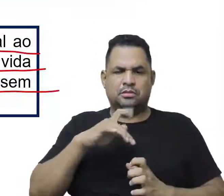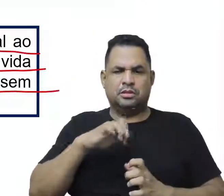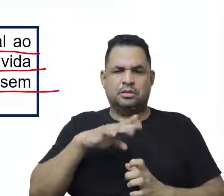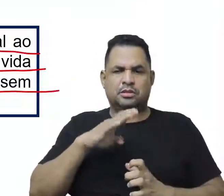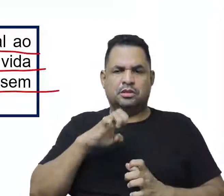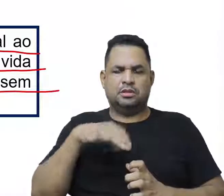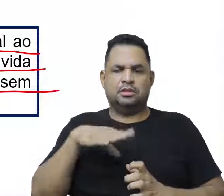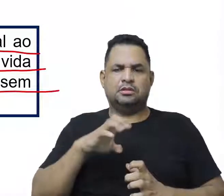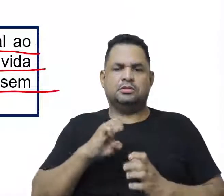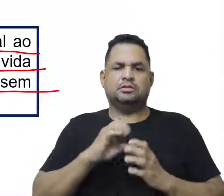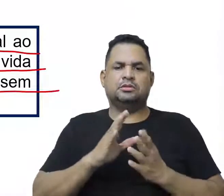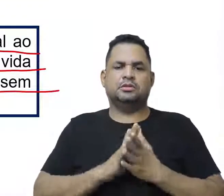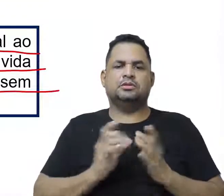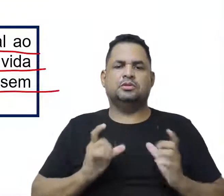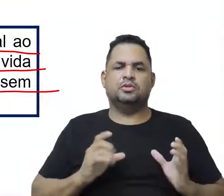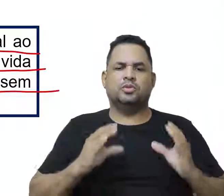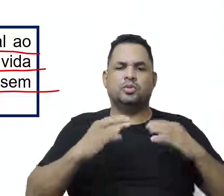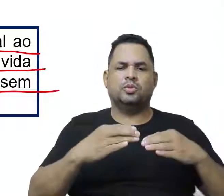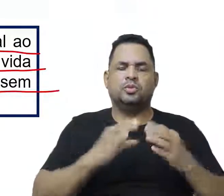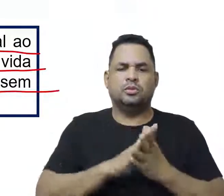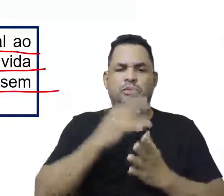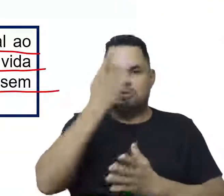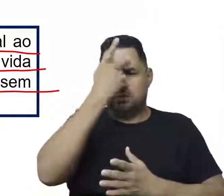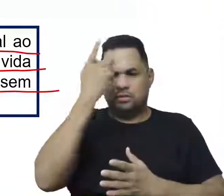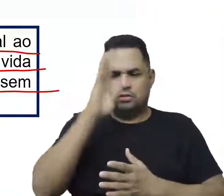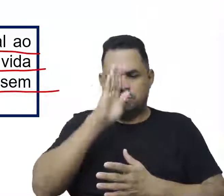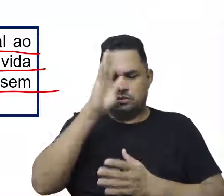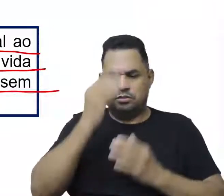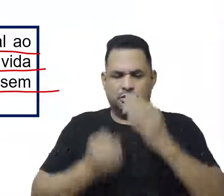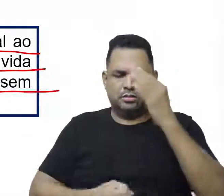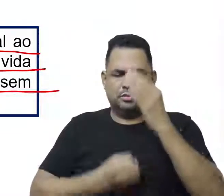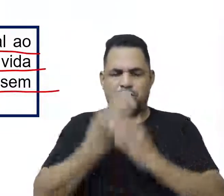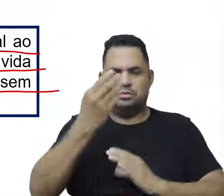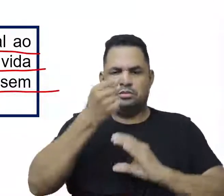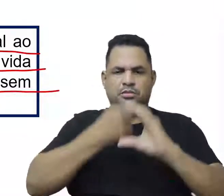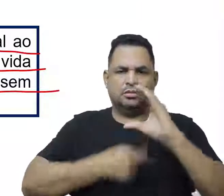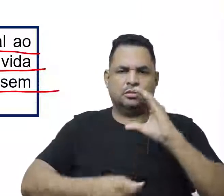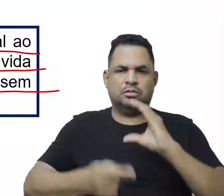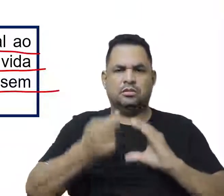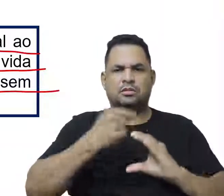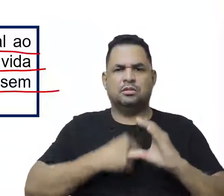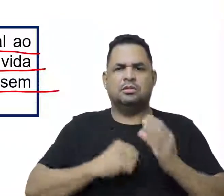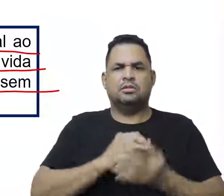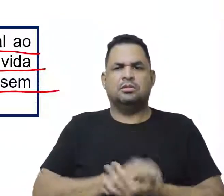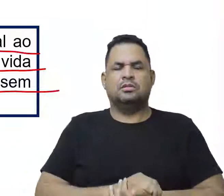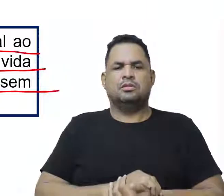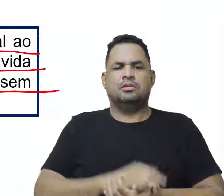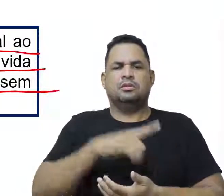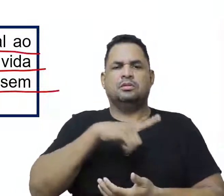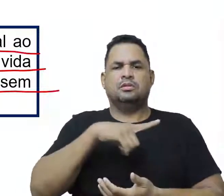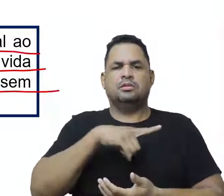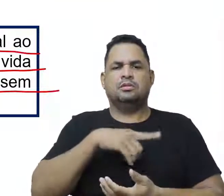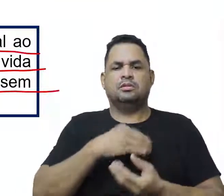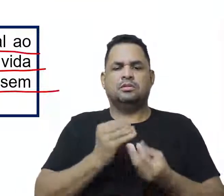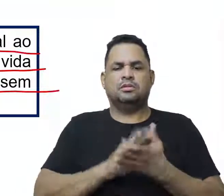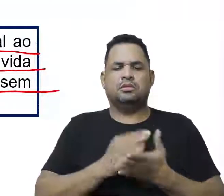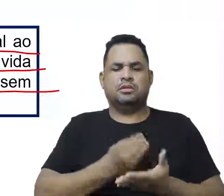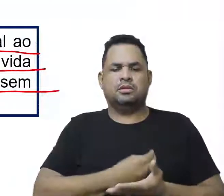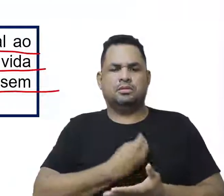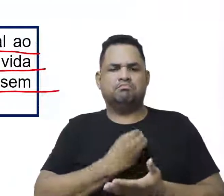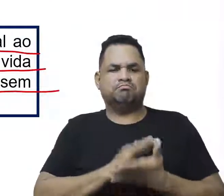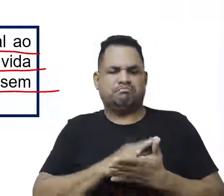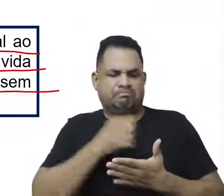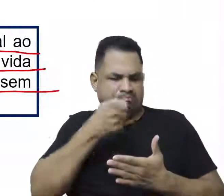seja esse grupo de pessoas que foram fundamentais para esse surgimento do capitalismo ela tinha um modo de vida